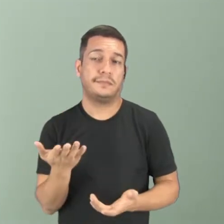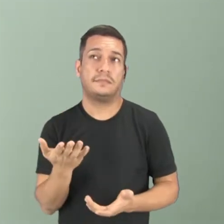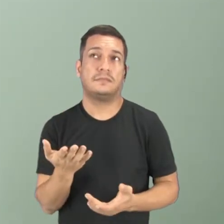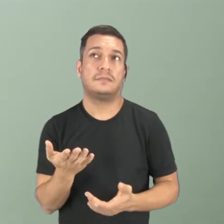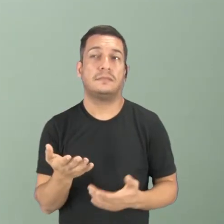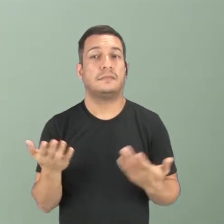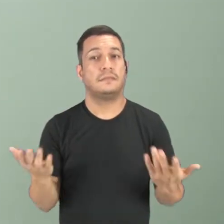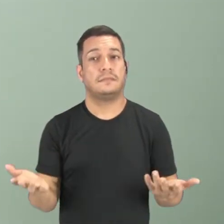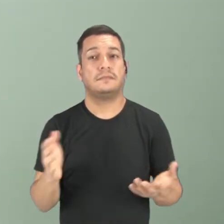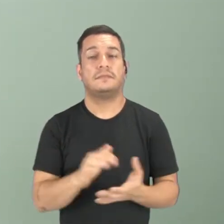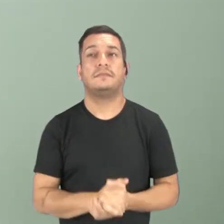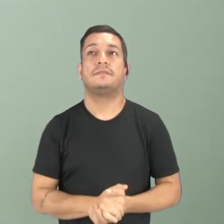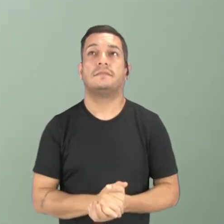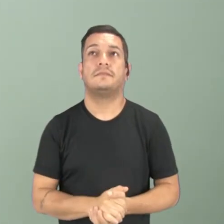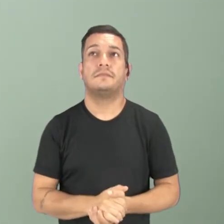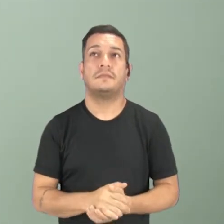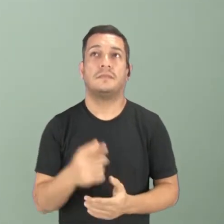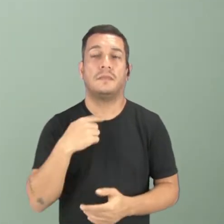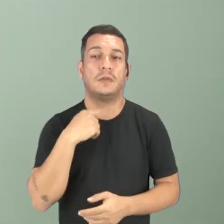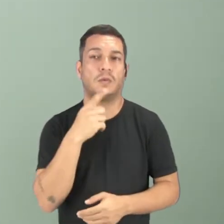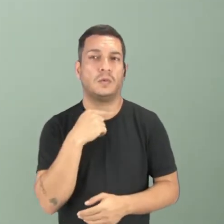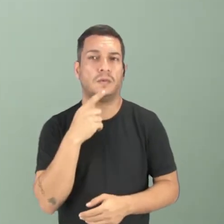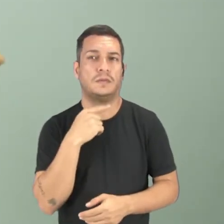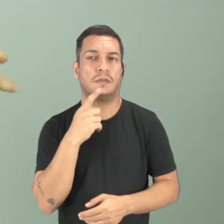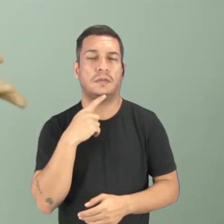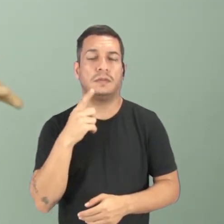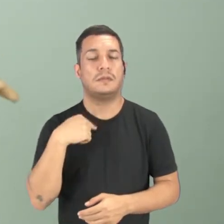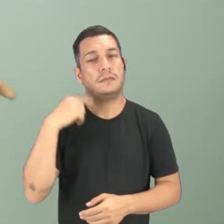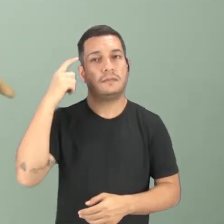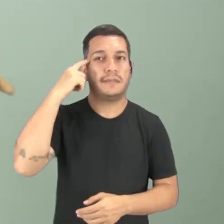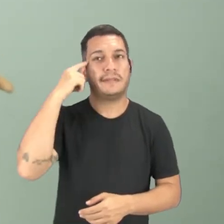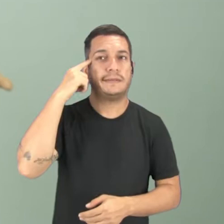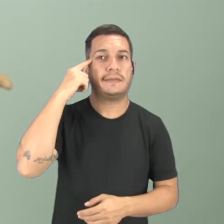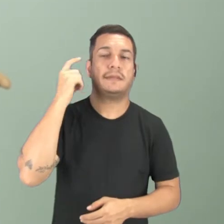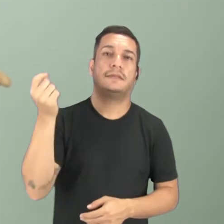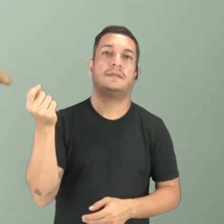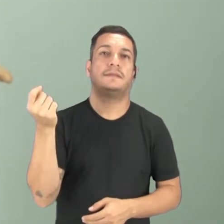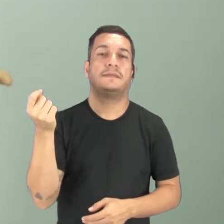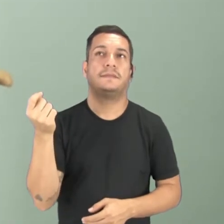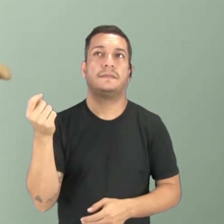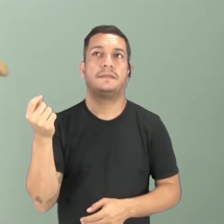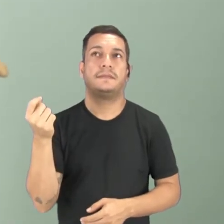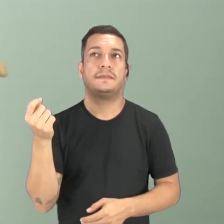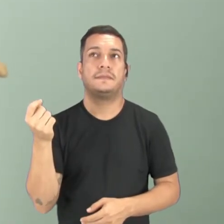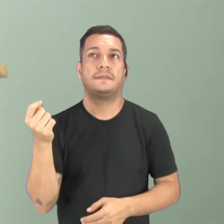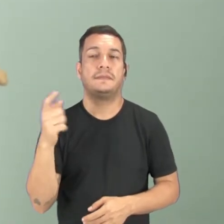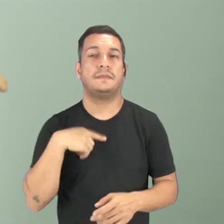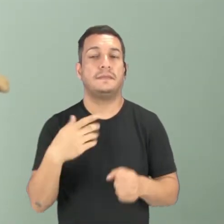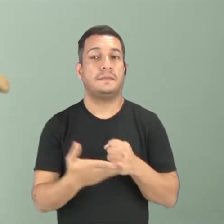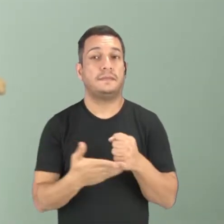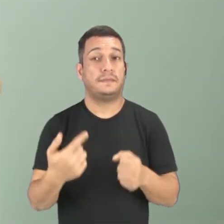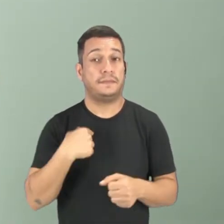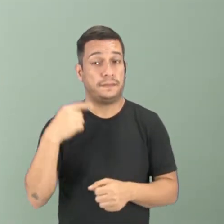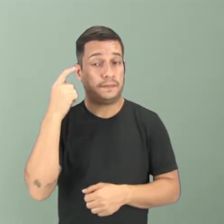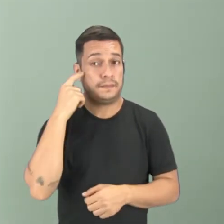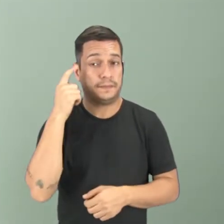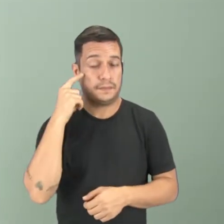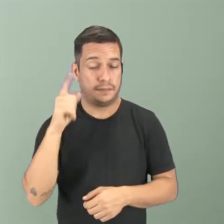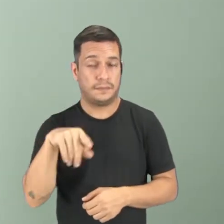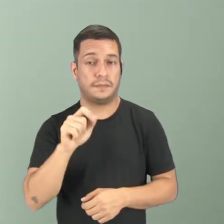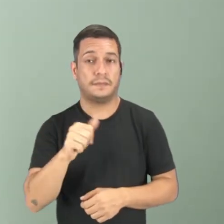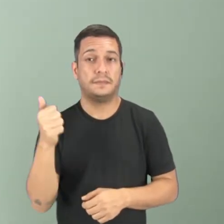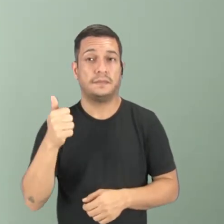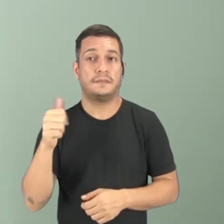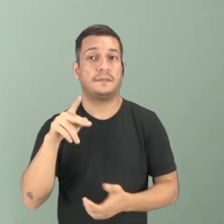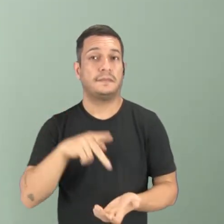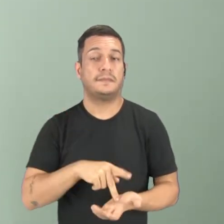No entanto, eu duvidando, eu estou pensando. E a partir do momento em que eu estou pensando, essa é a